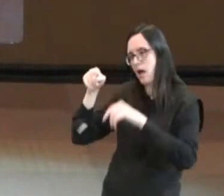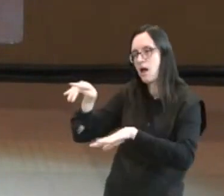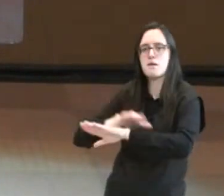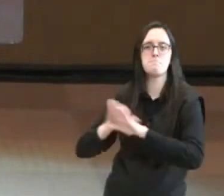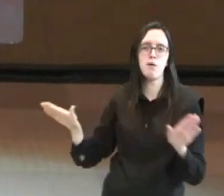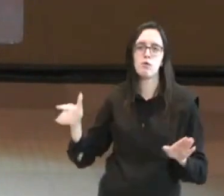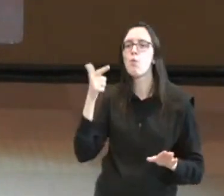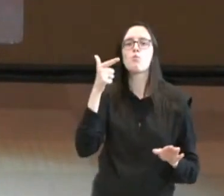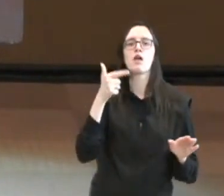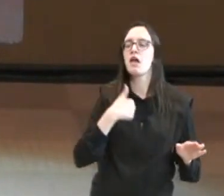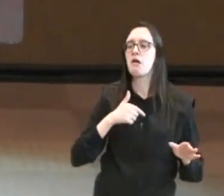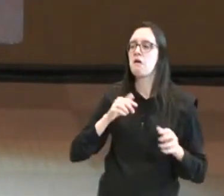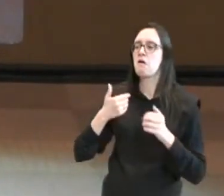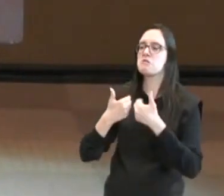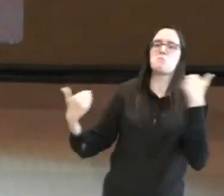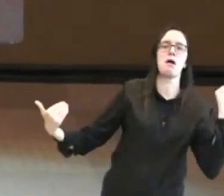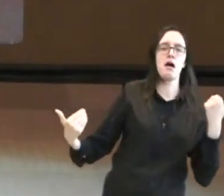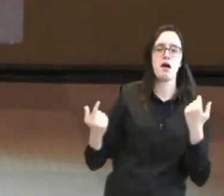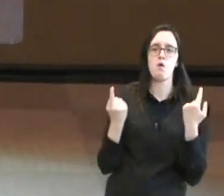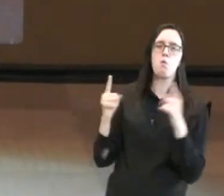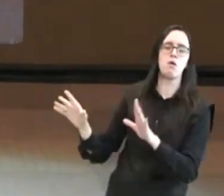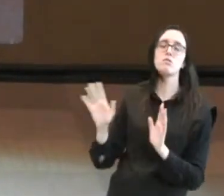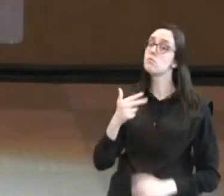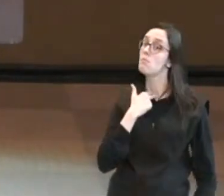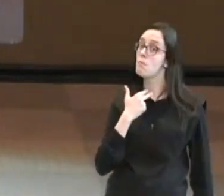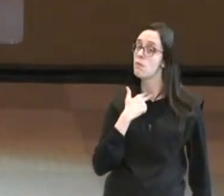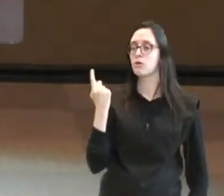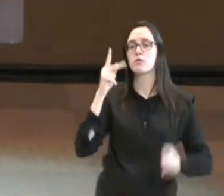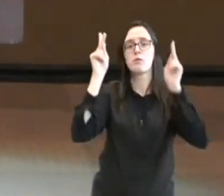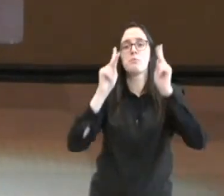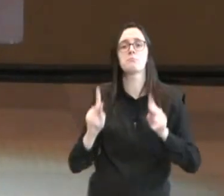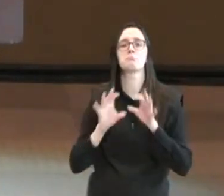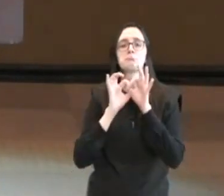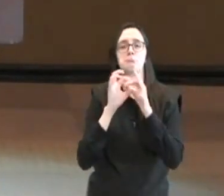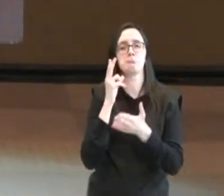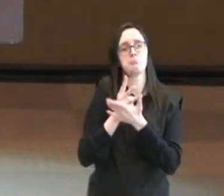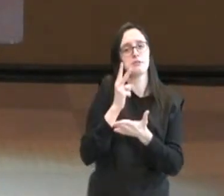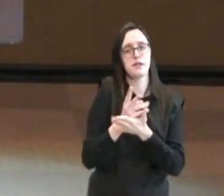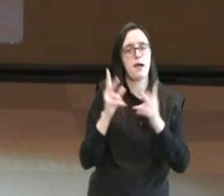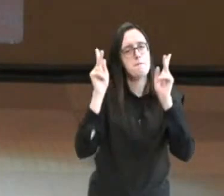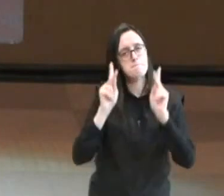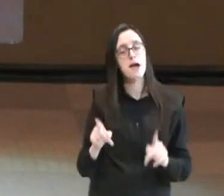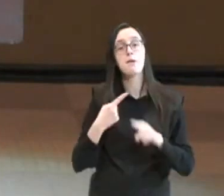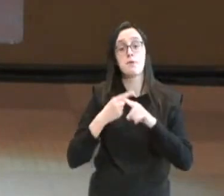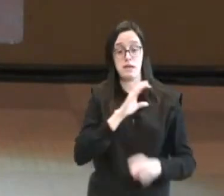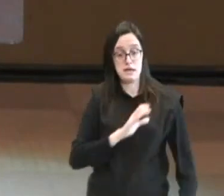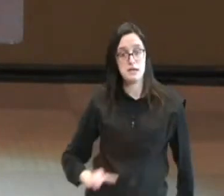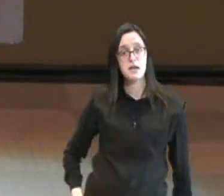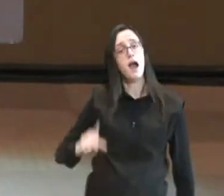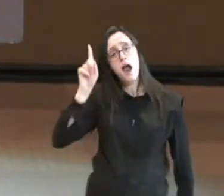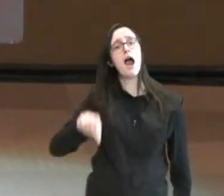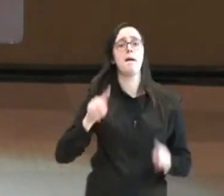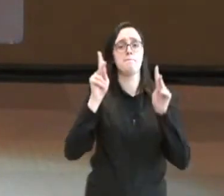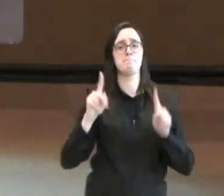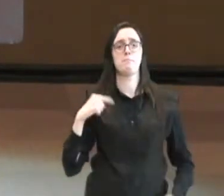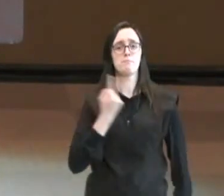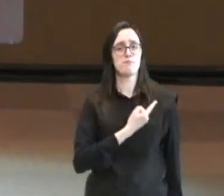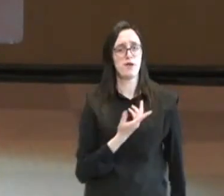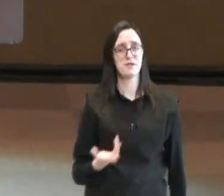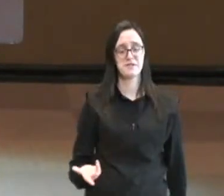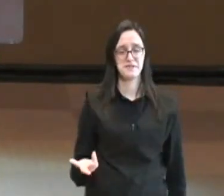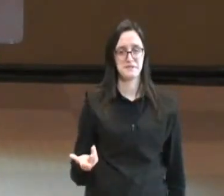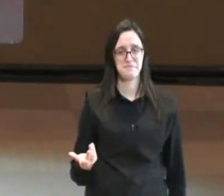Comunhão, viver em paz, mesmo discordando. Viver em paz, porque Cristo é a nossa paz.